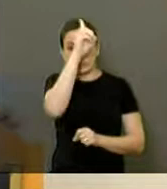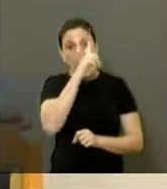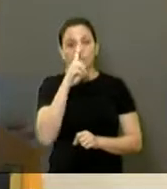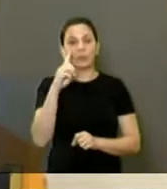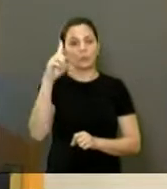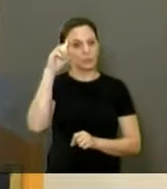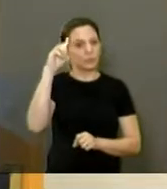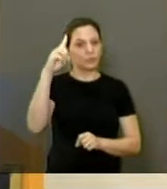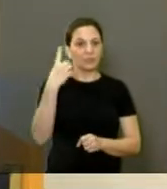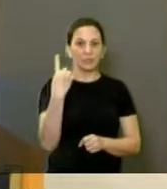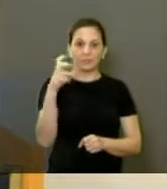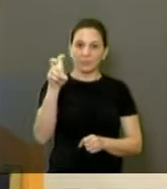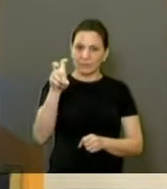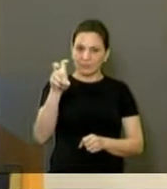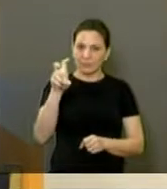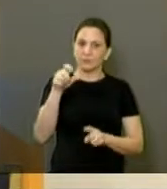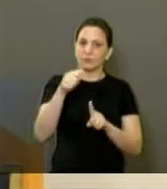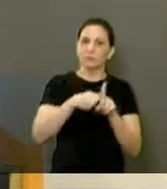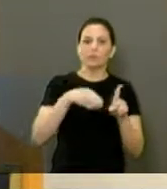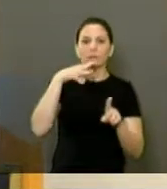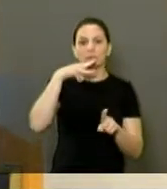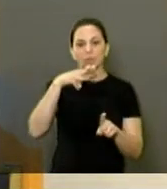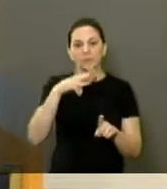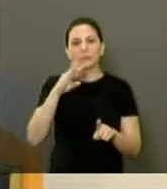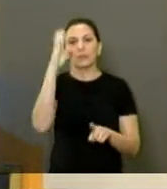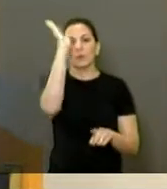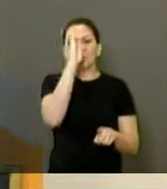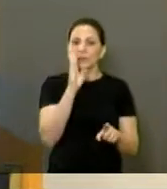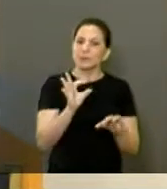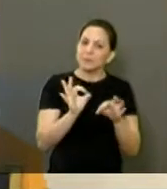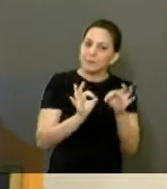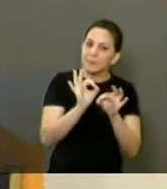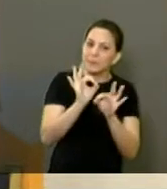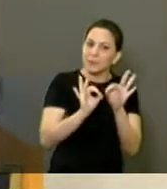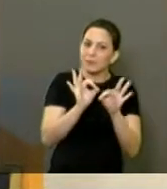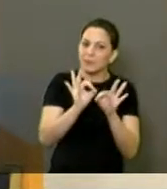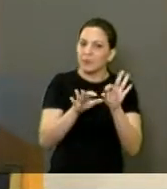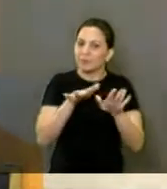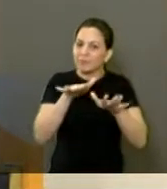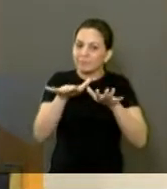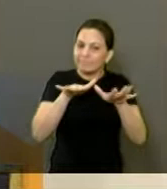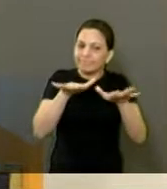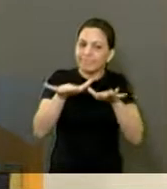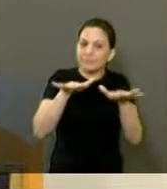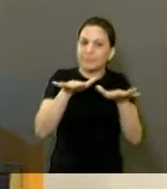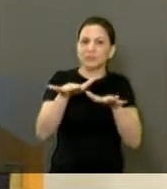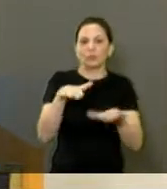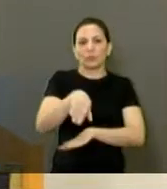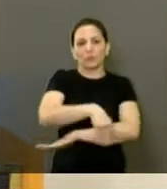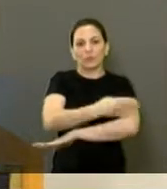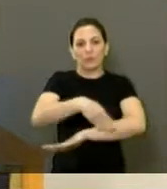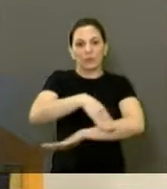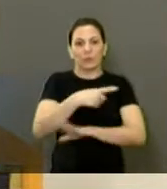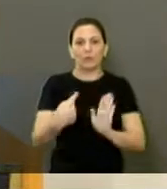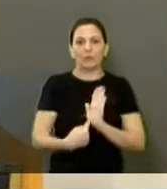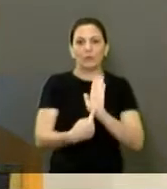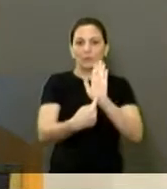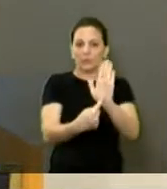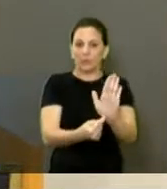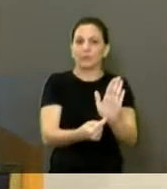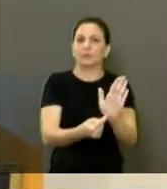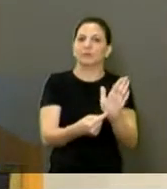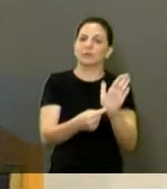dia 15, quando o Brasil programava uma grande mobilização de rua para mostrar a